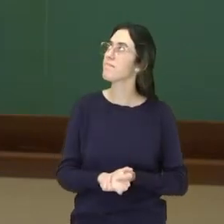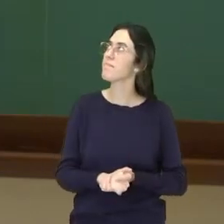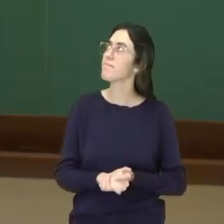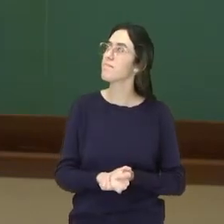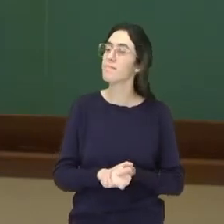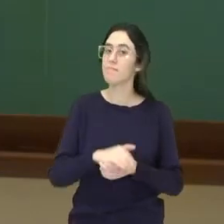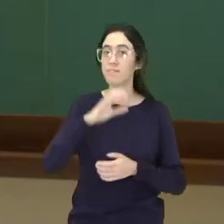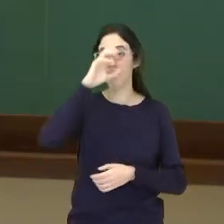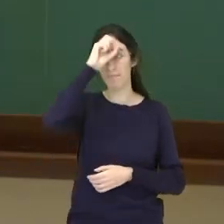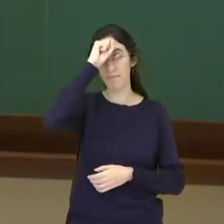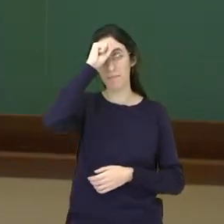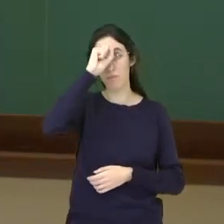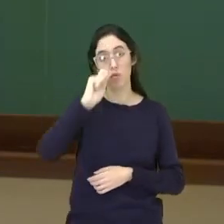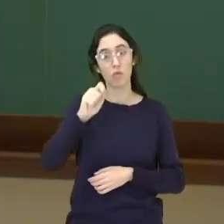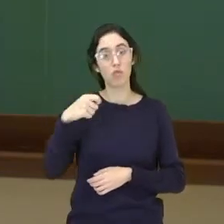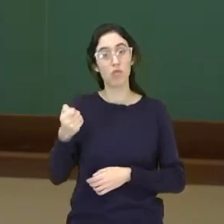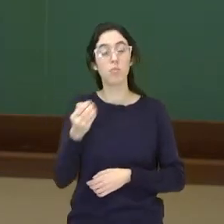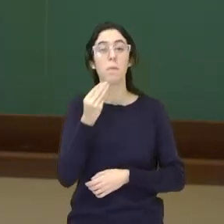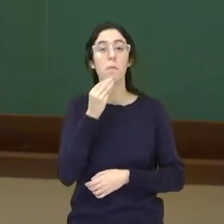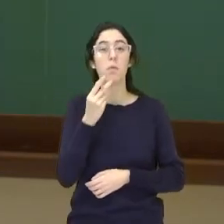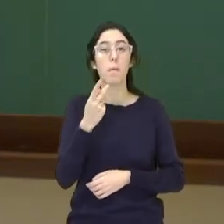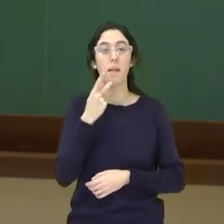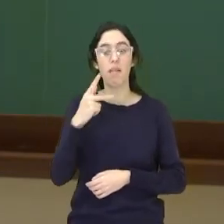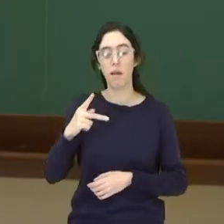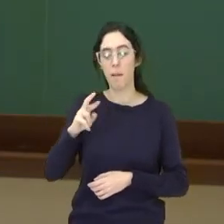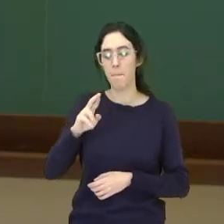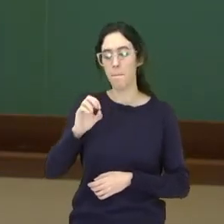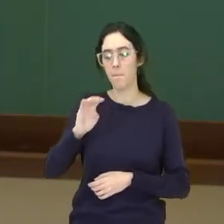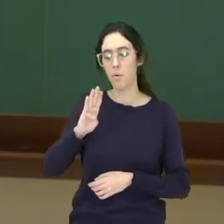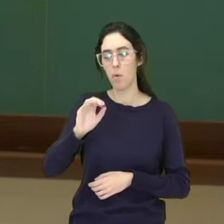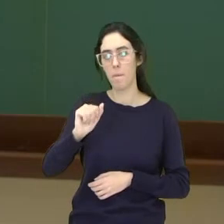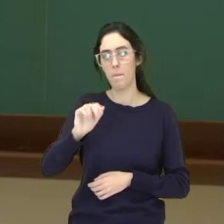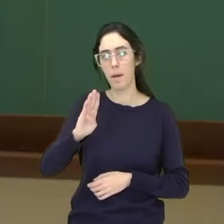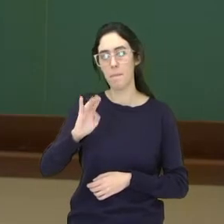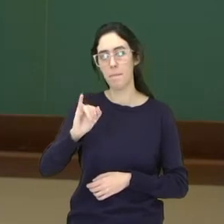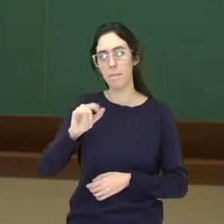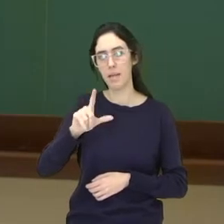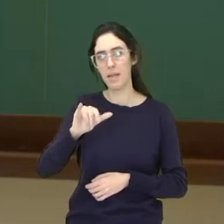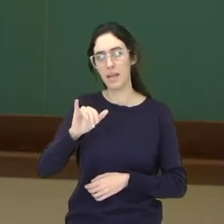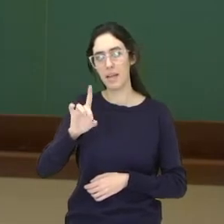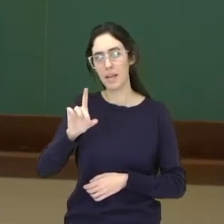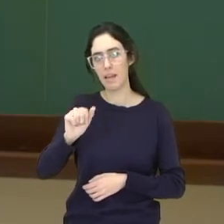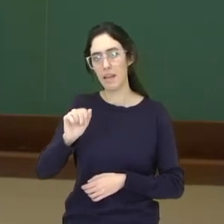Aplicar o conceito de probabilidade na resolução de situações problema.